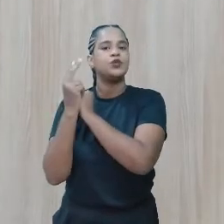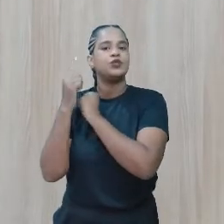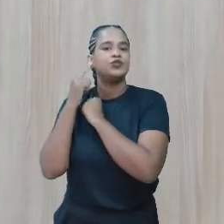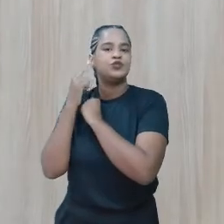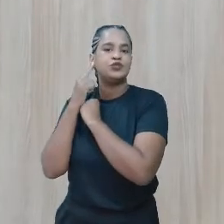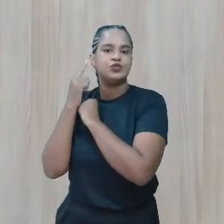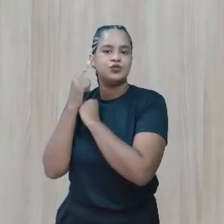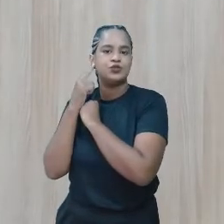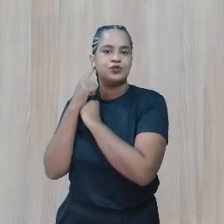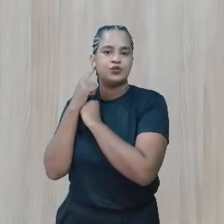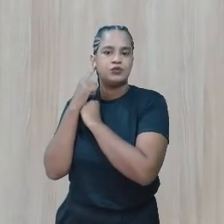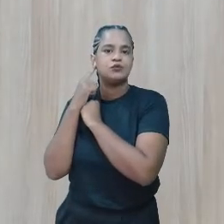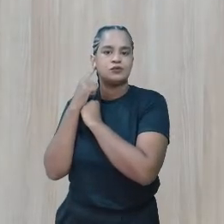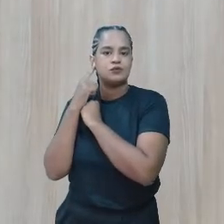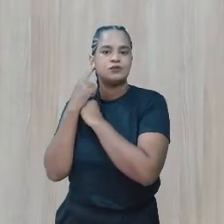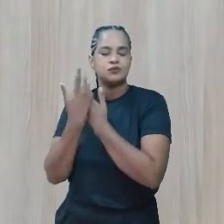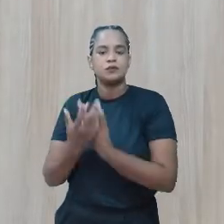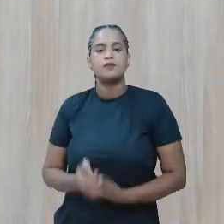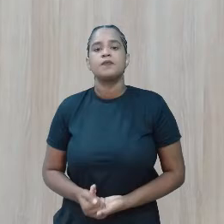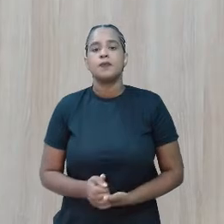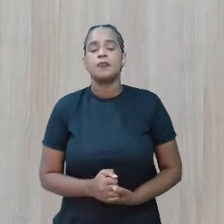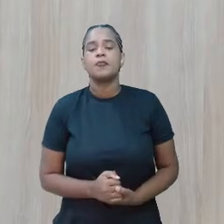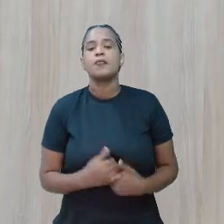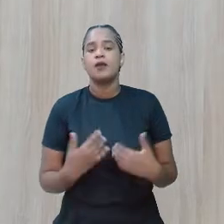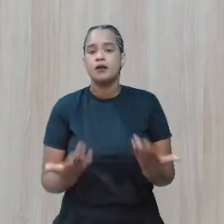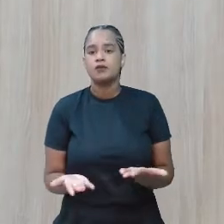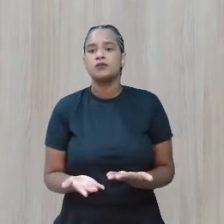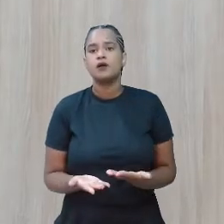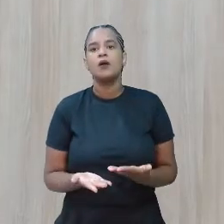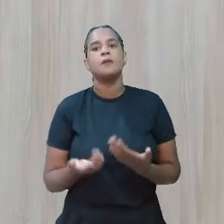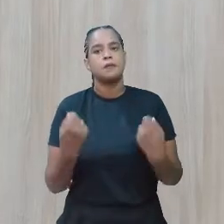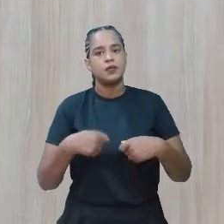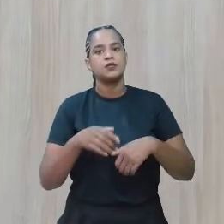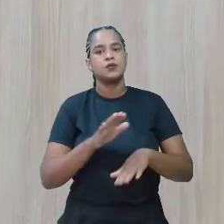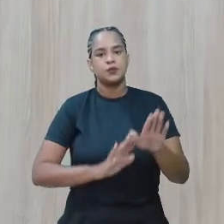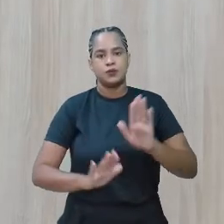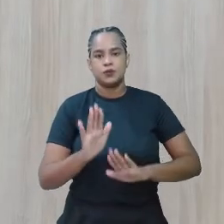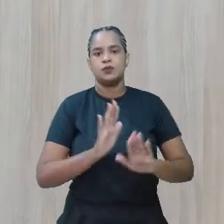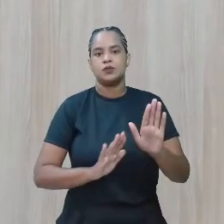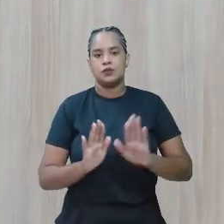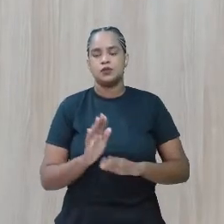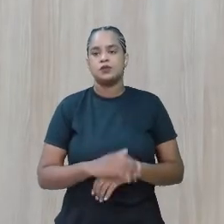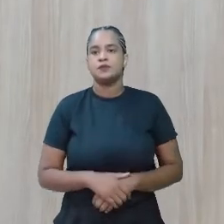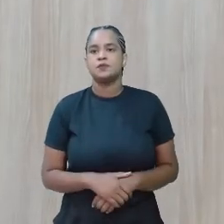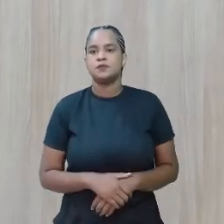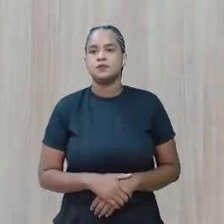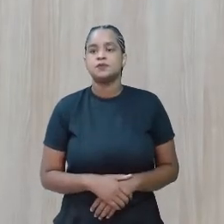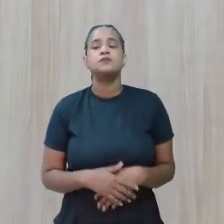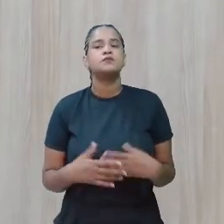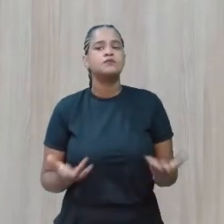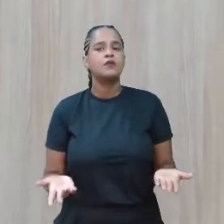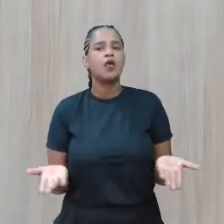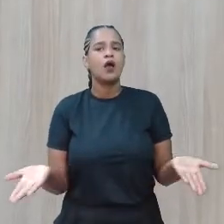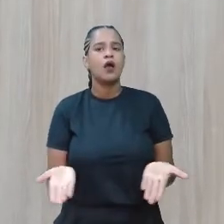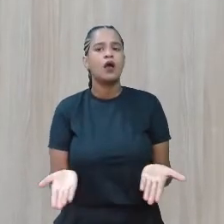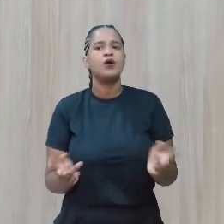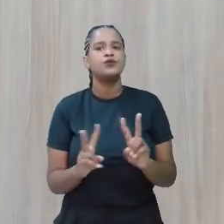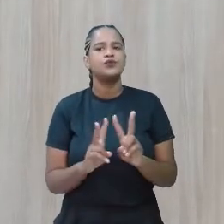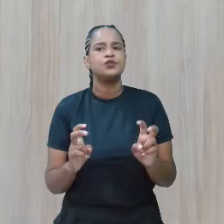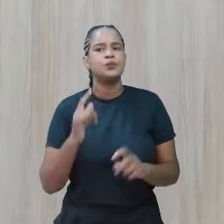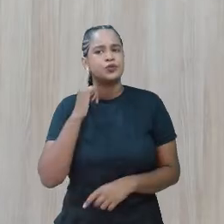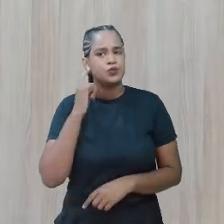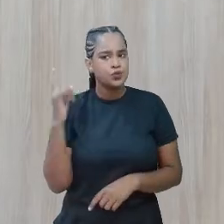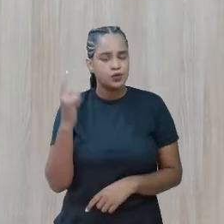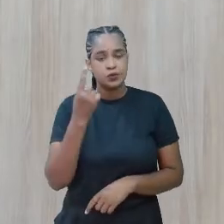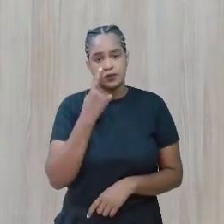essa questão é de ter muito cuidado em relação aí ao nível do som. Mas aí, falar do nível do som, o que é que nós temos a